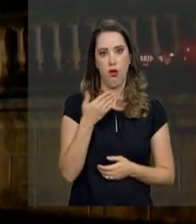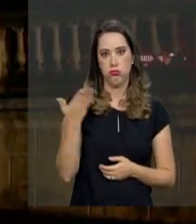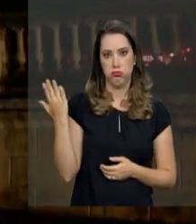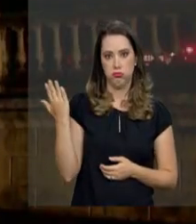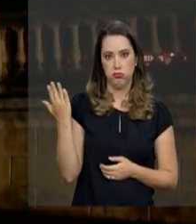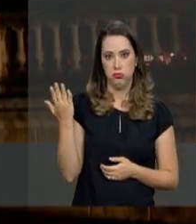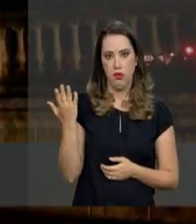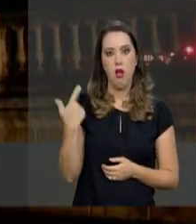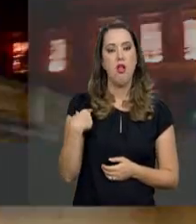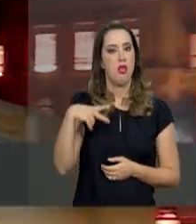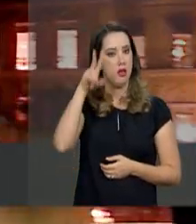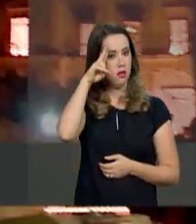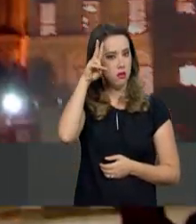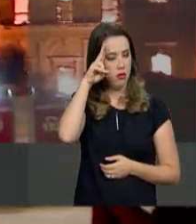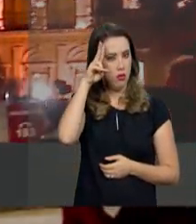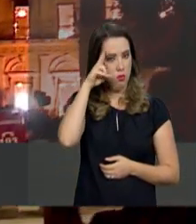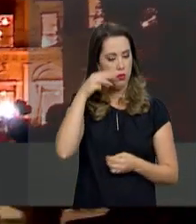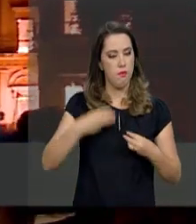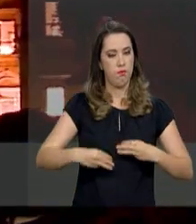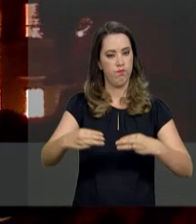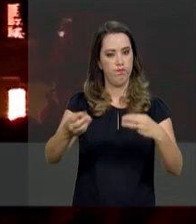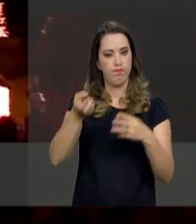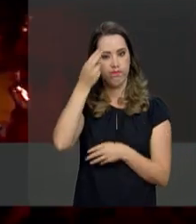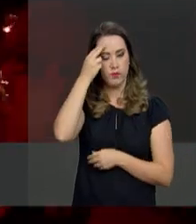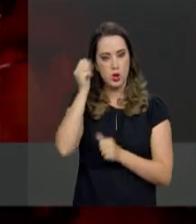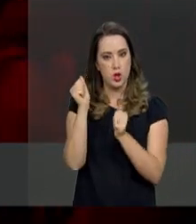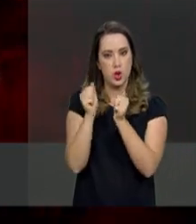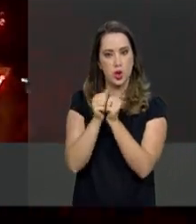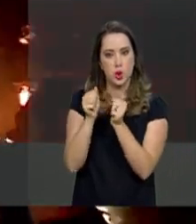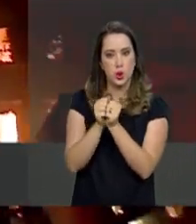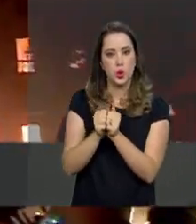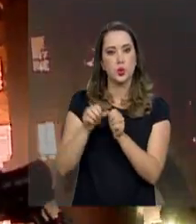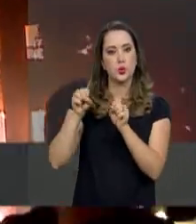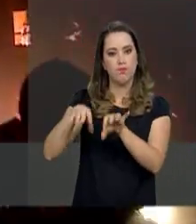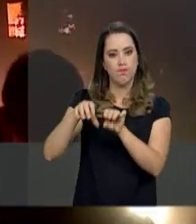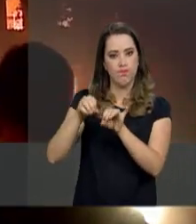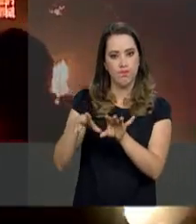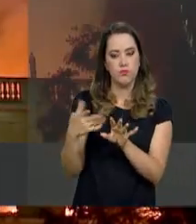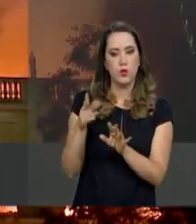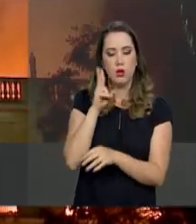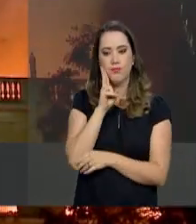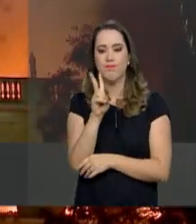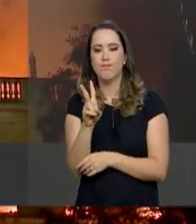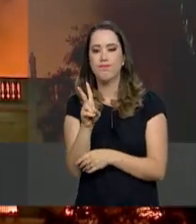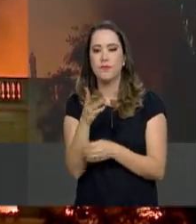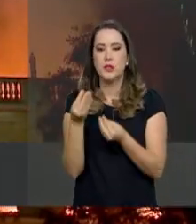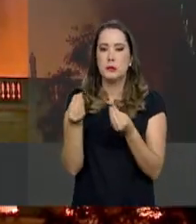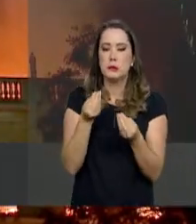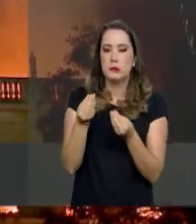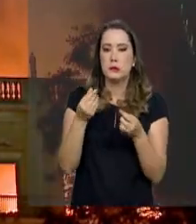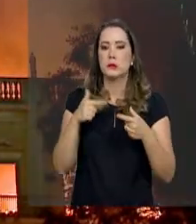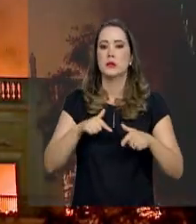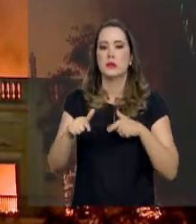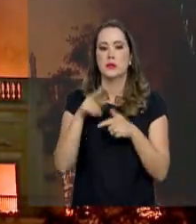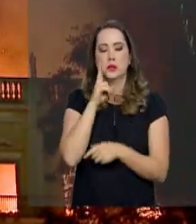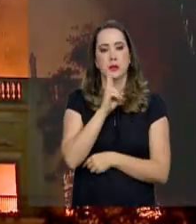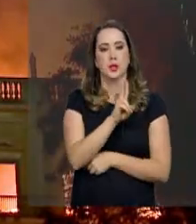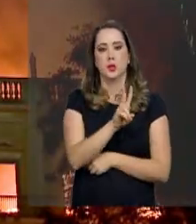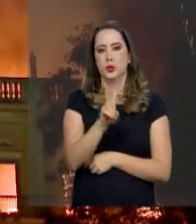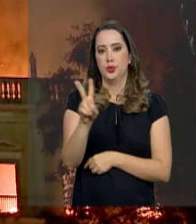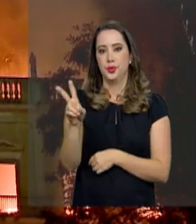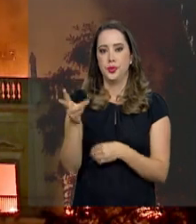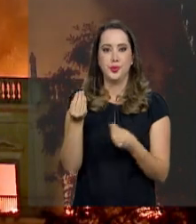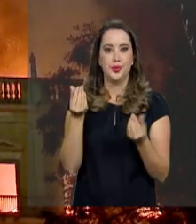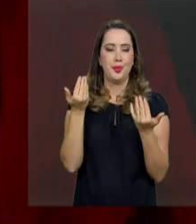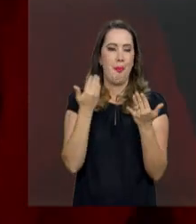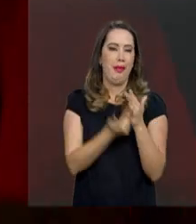os ministros da Cultura e da Educação acompanharam o trabalho das equipes no local e avaliaram a extensão dos danos. O